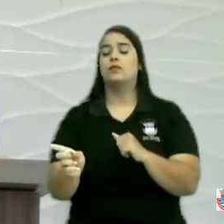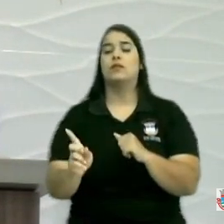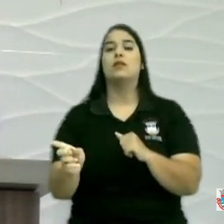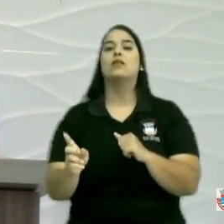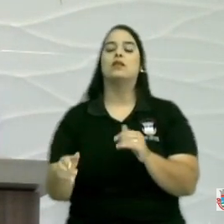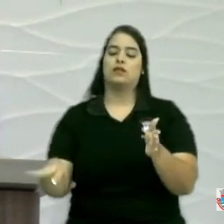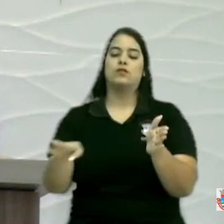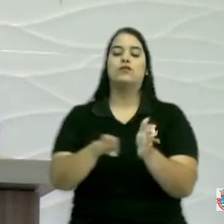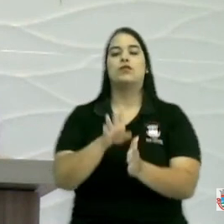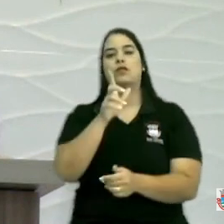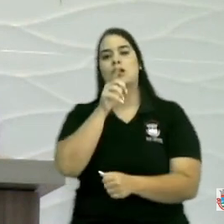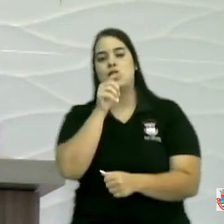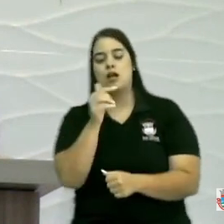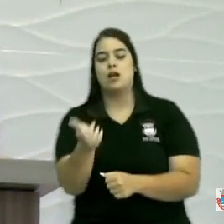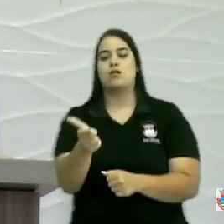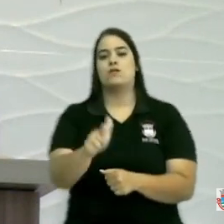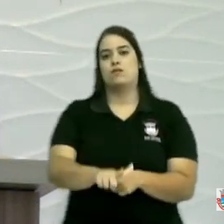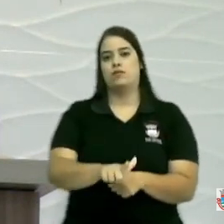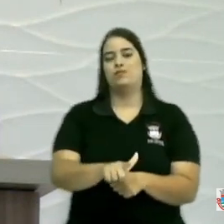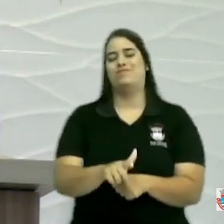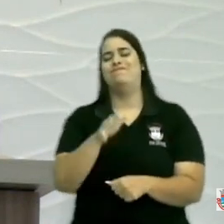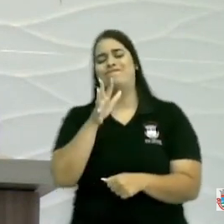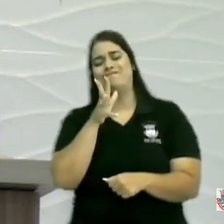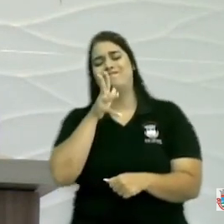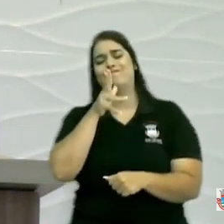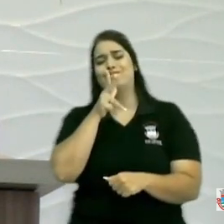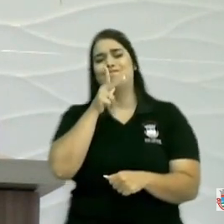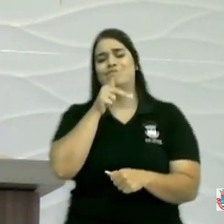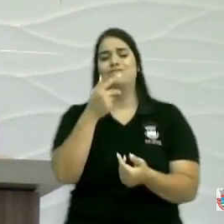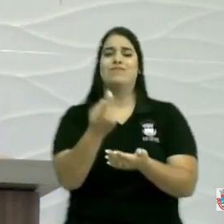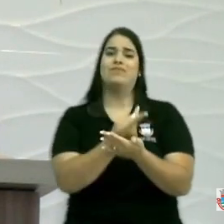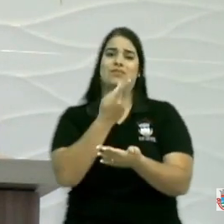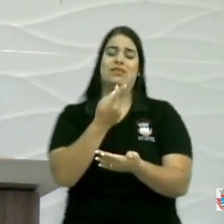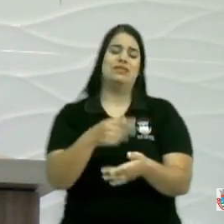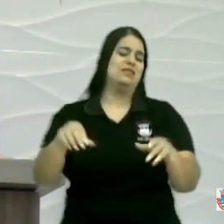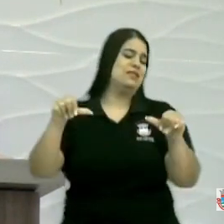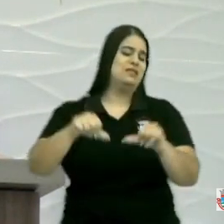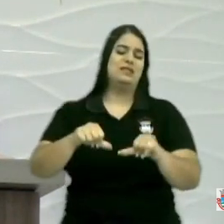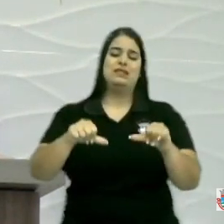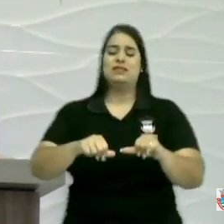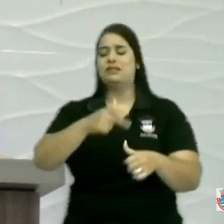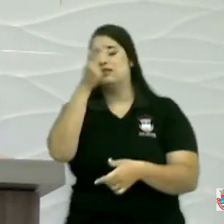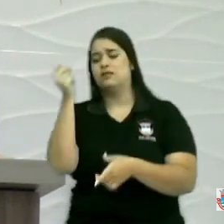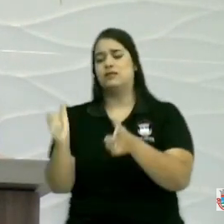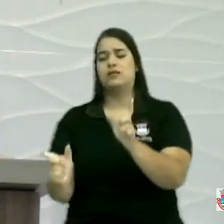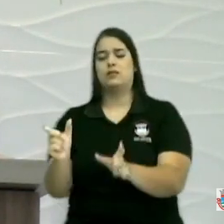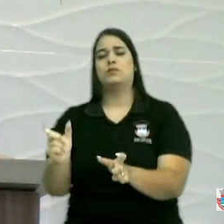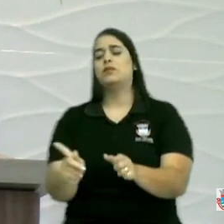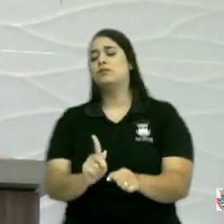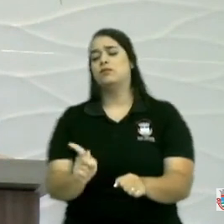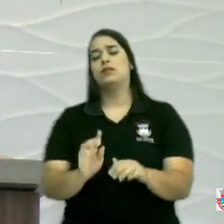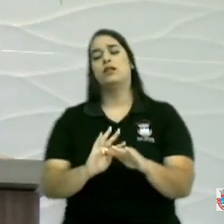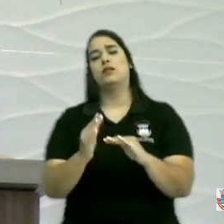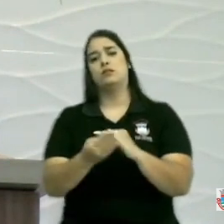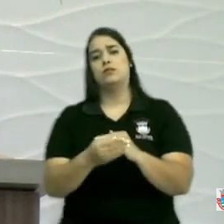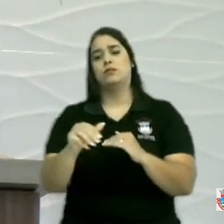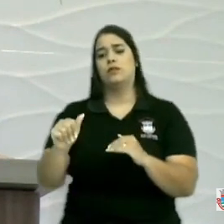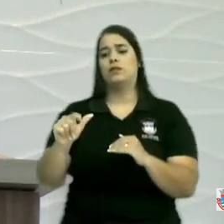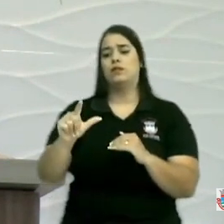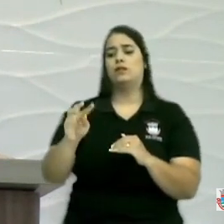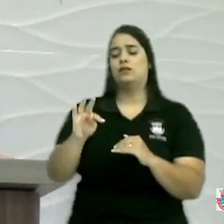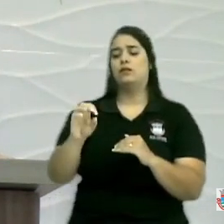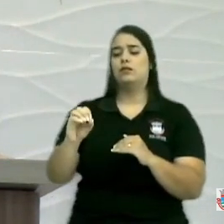água novamente. Mas um serviço que demorou muito para acontecer e que prejudicou muito as pessoas daquele setor ali do Alto Santiago, a Avenida 30 de